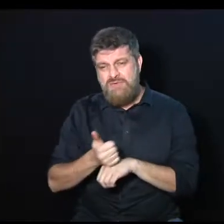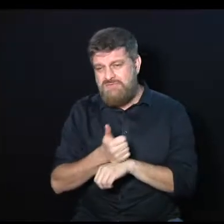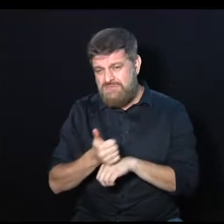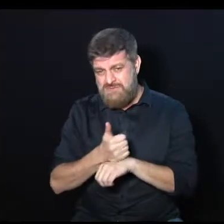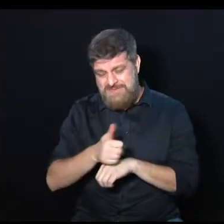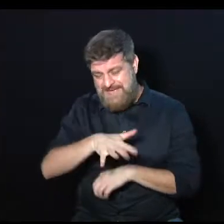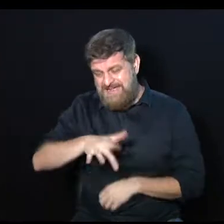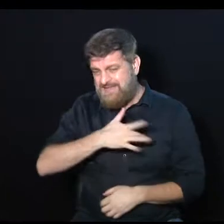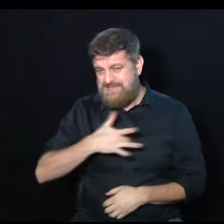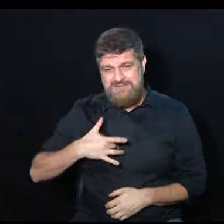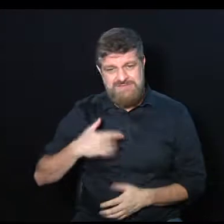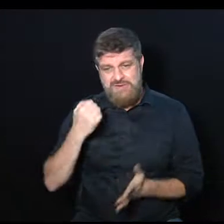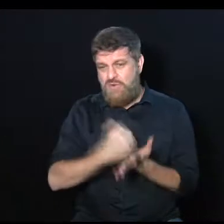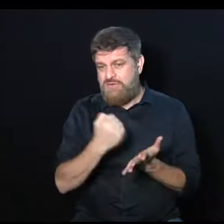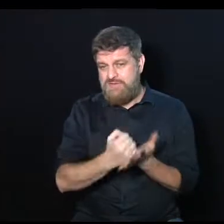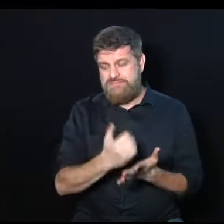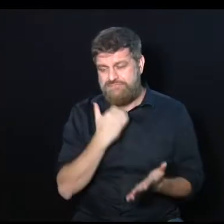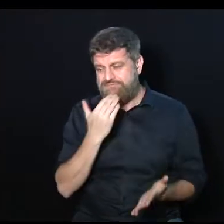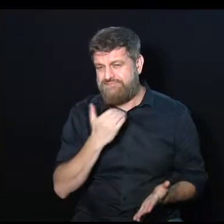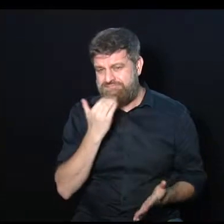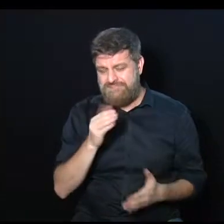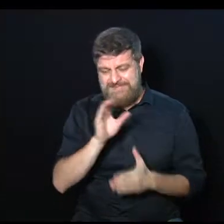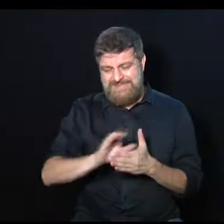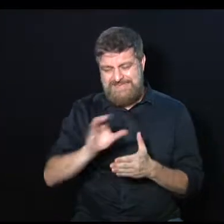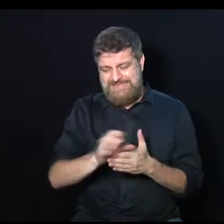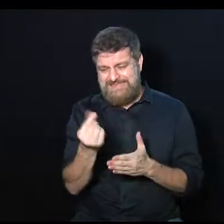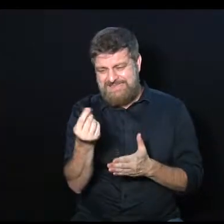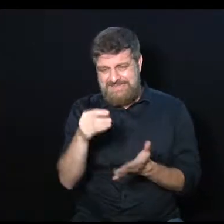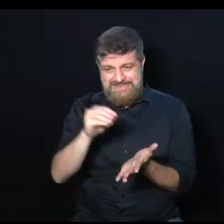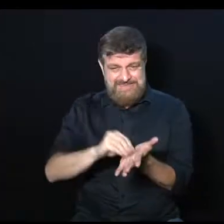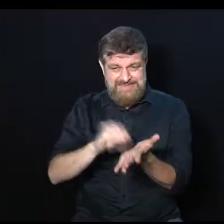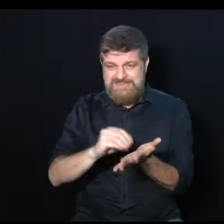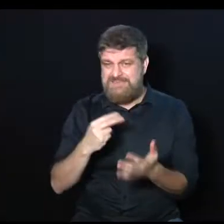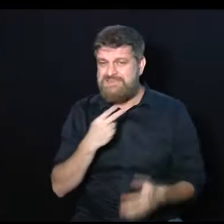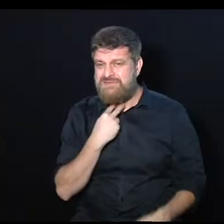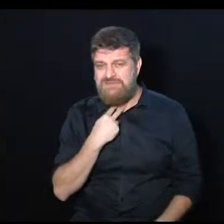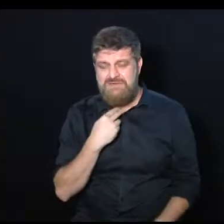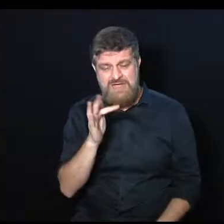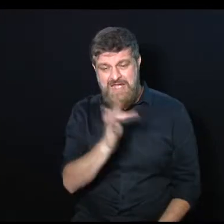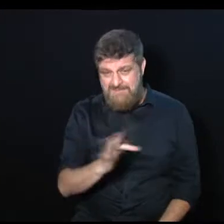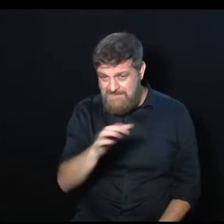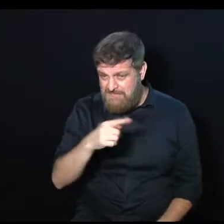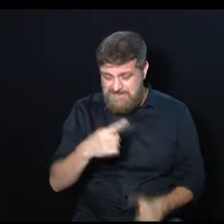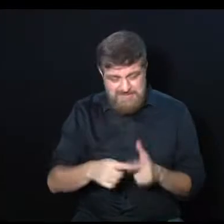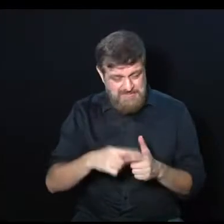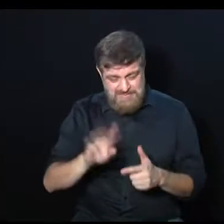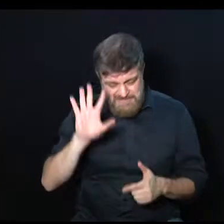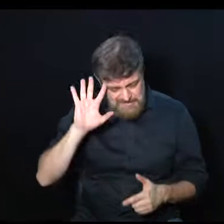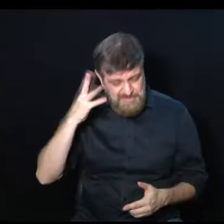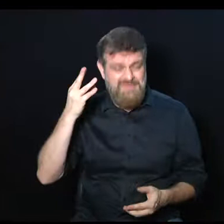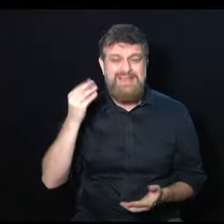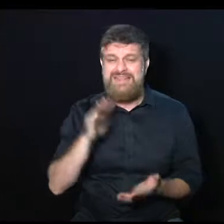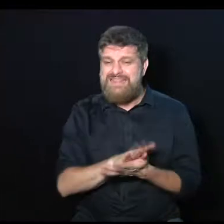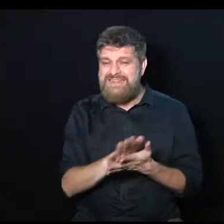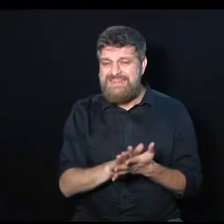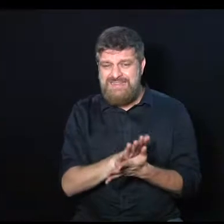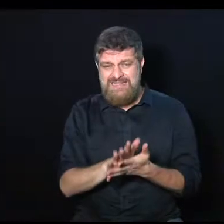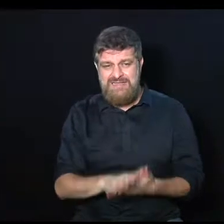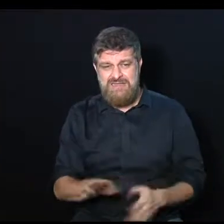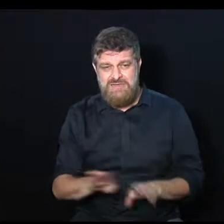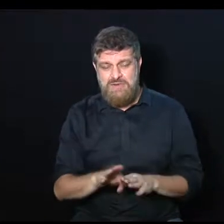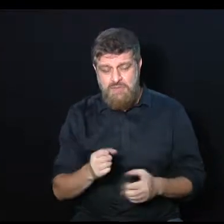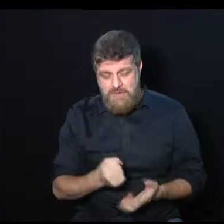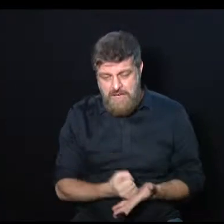contratar. Então, ela está numa crise na área da saúde muito importante. Não adianta que a universidade não vai resolver esse problema. Então, o suporte financeiro para